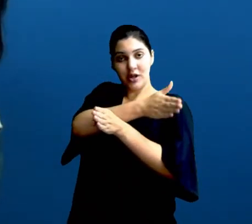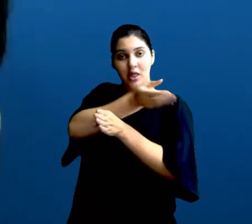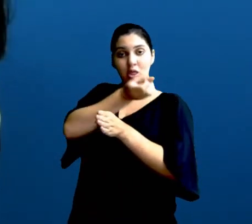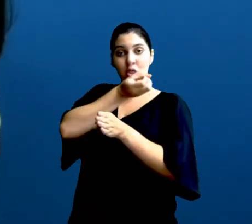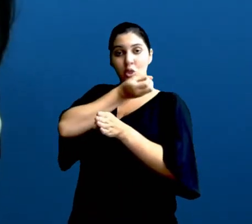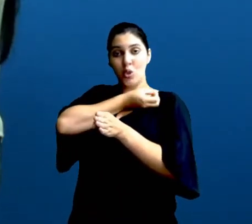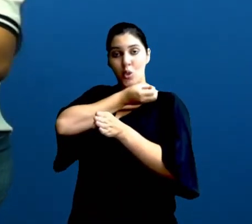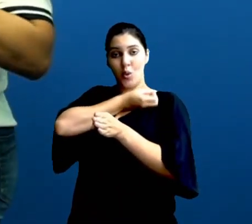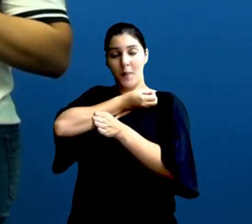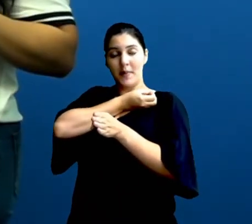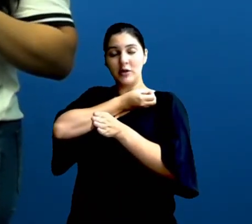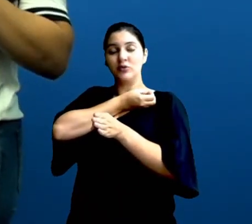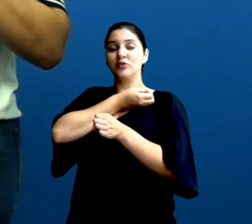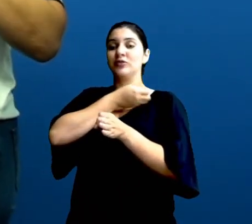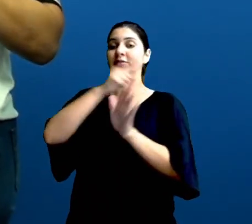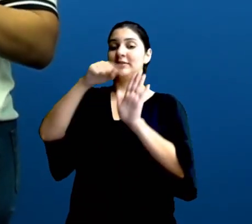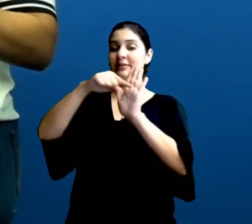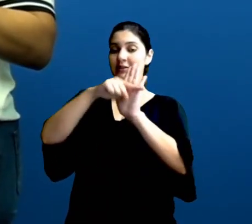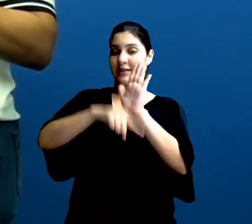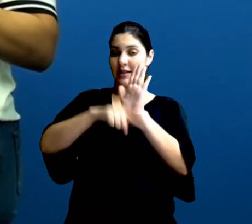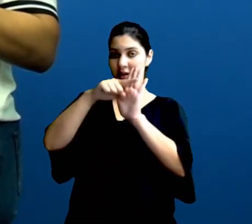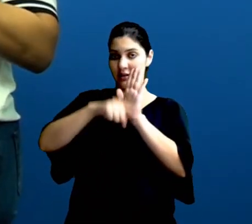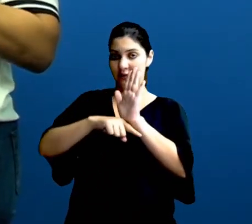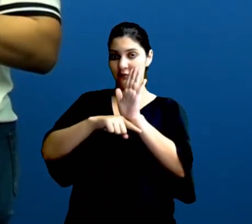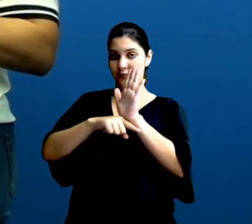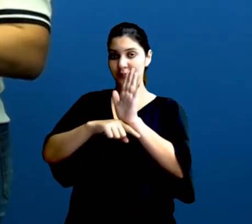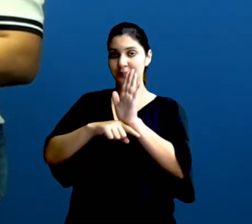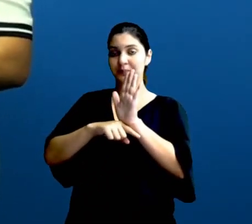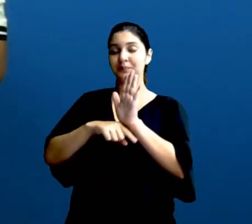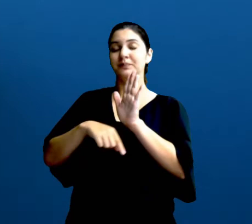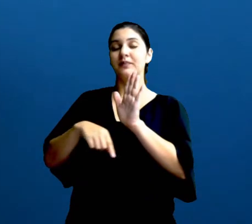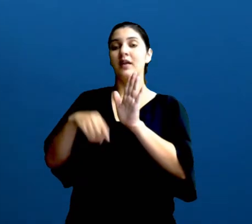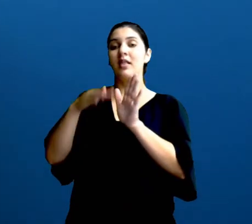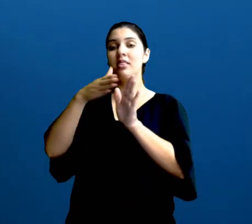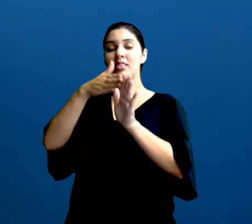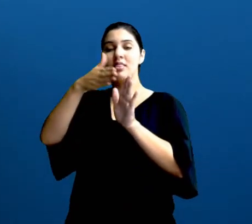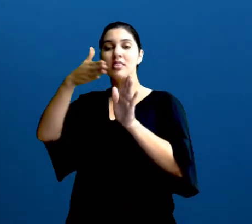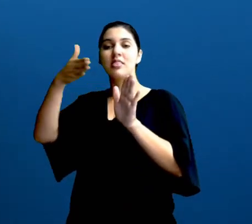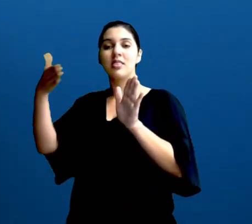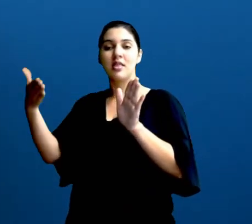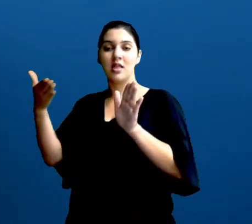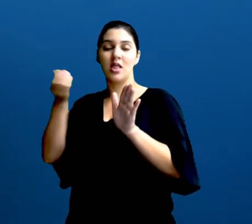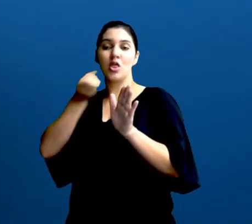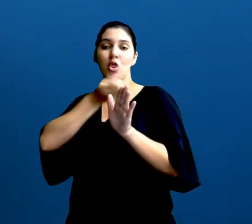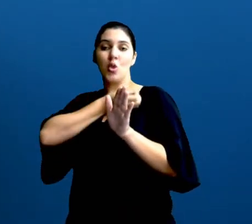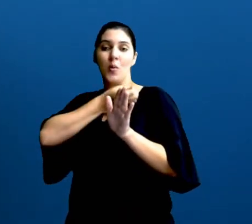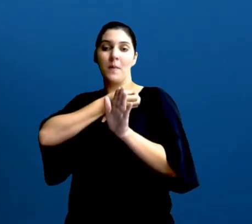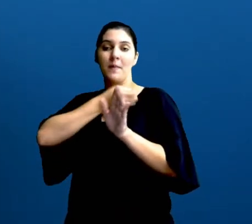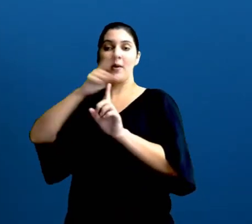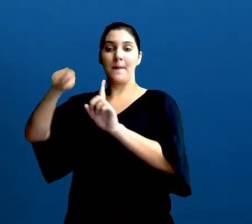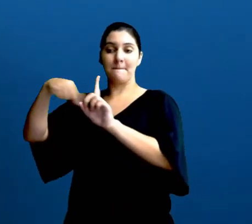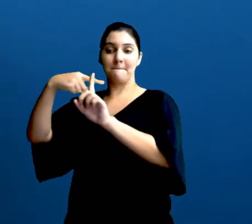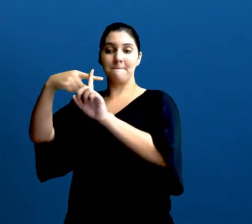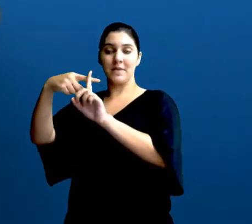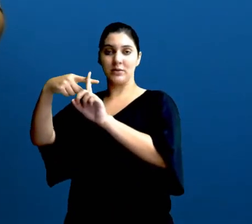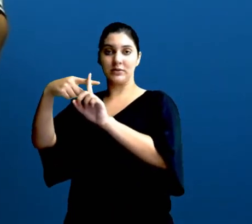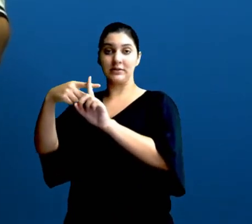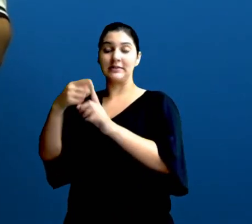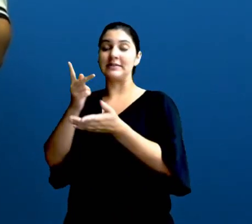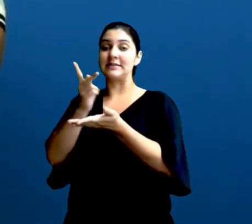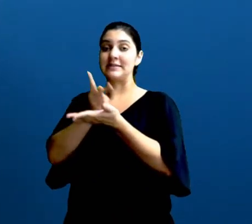negativos. Direita, números positivos. Tá certo? Sempre iniciando com o número 0,